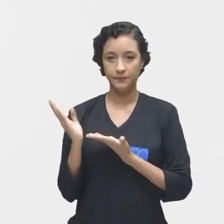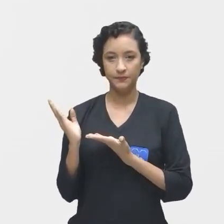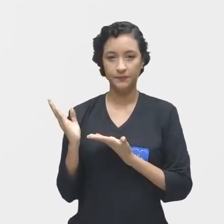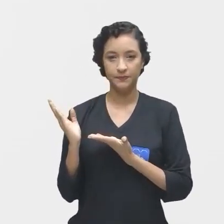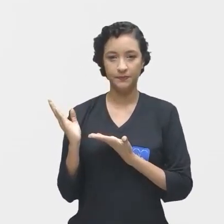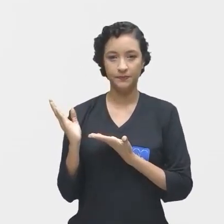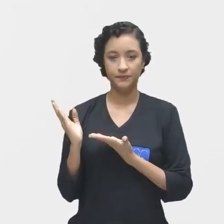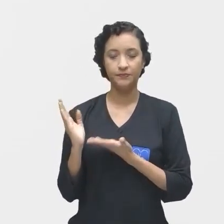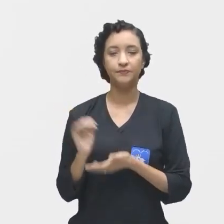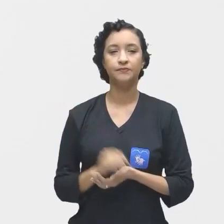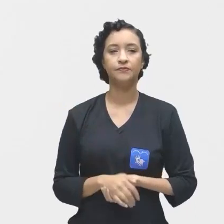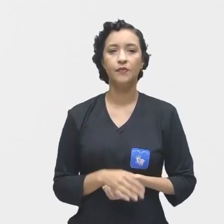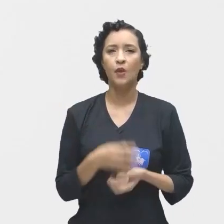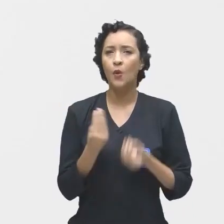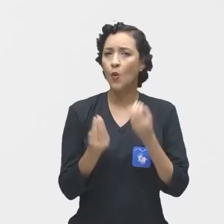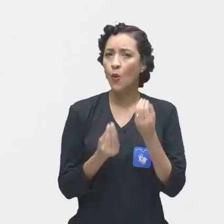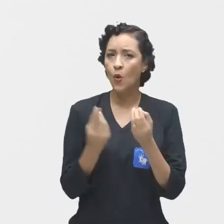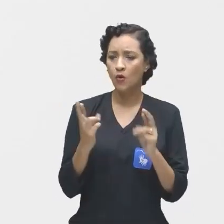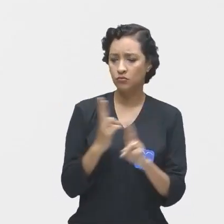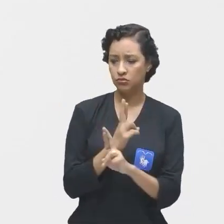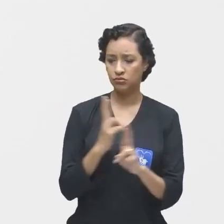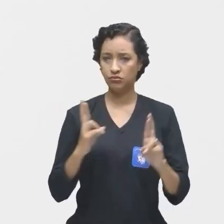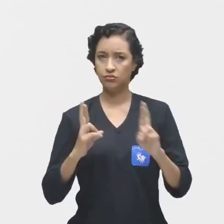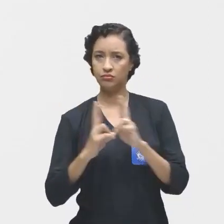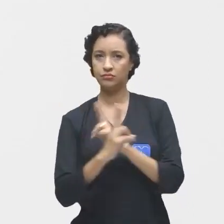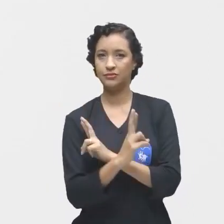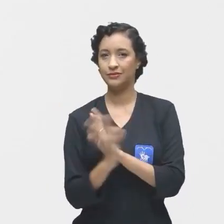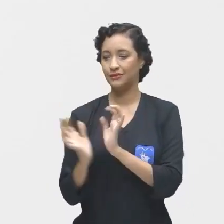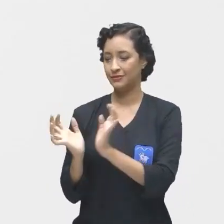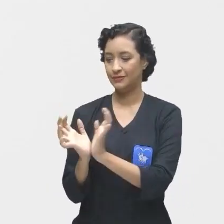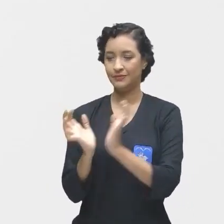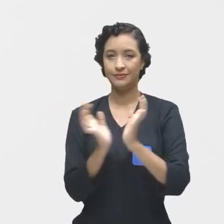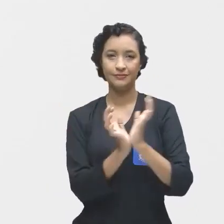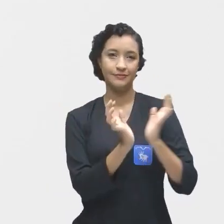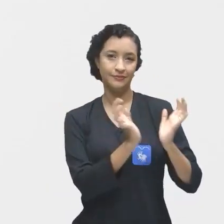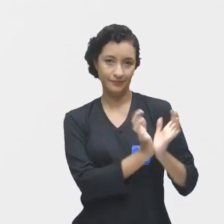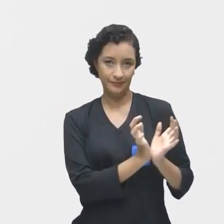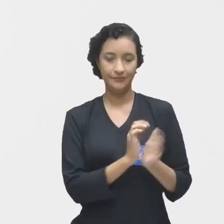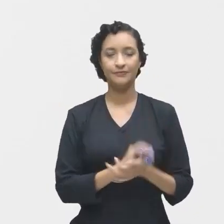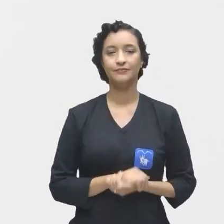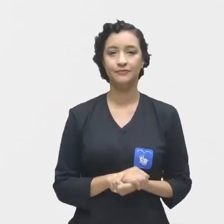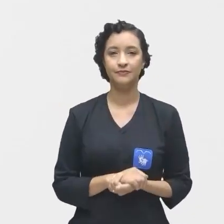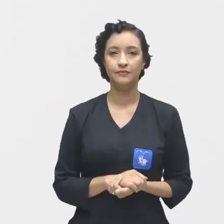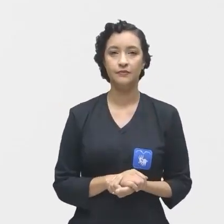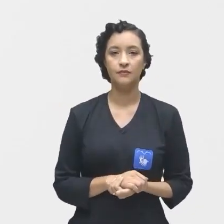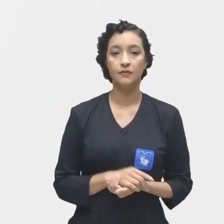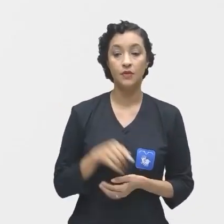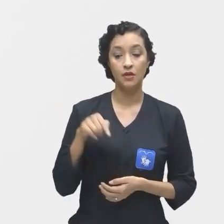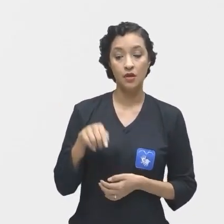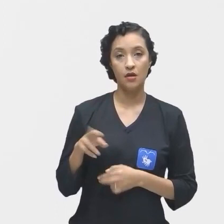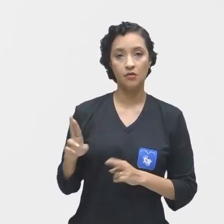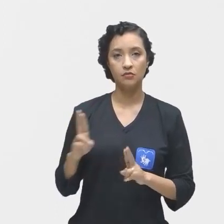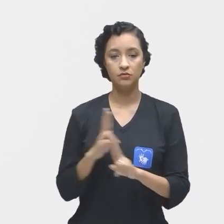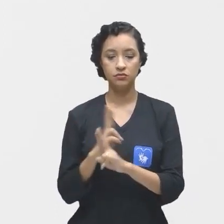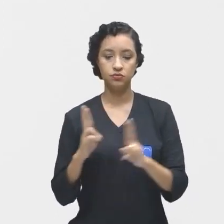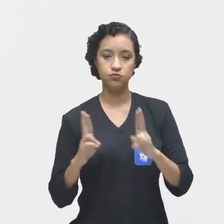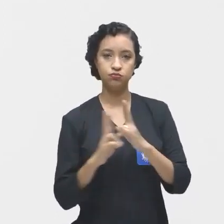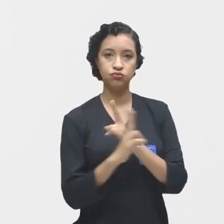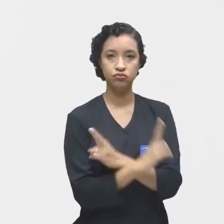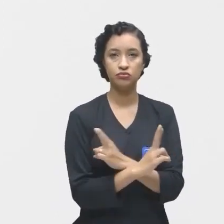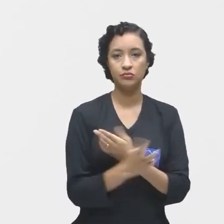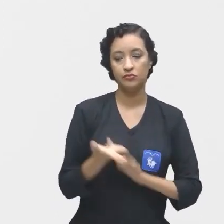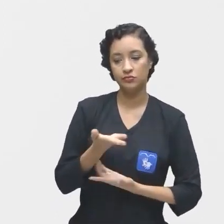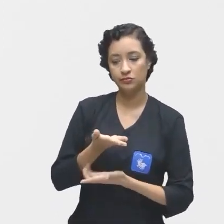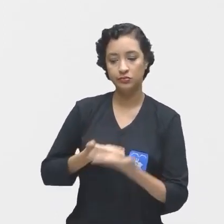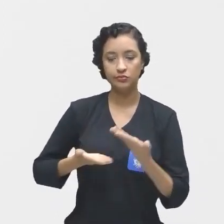Como os três setores se relacionam? Os três setores se relacionam em uma grandiosa cadeia produtiva. Lembra que eu